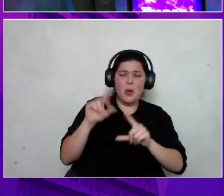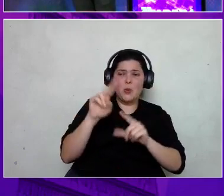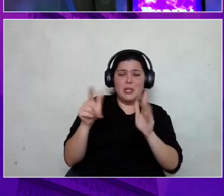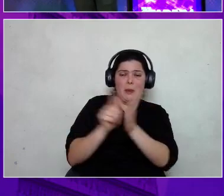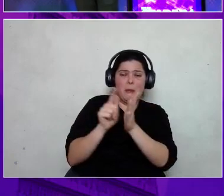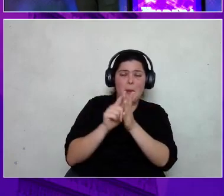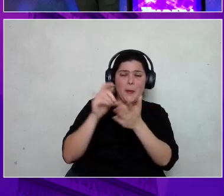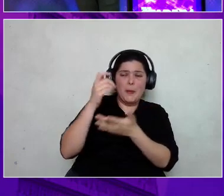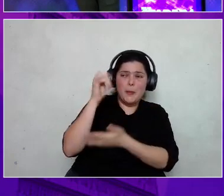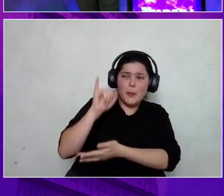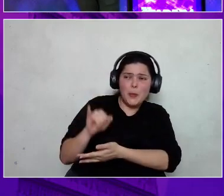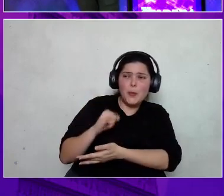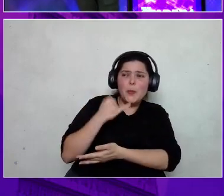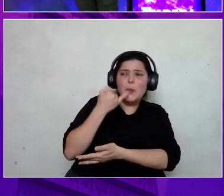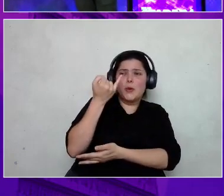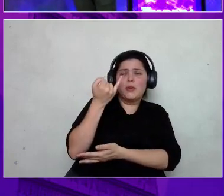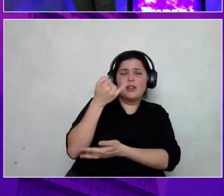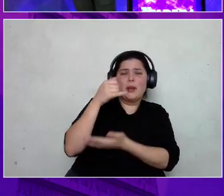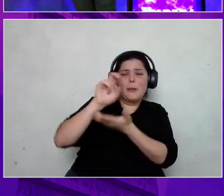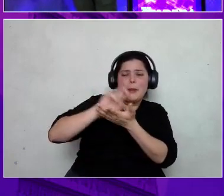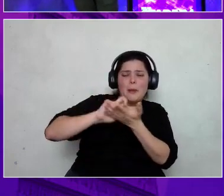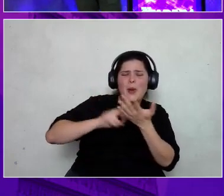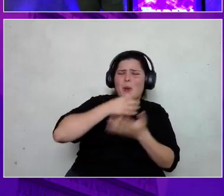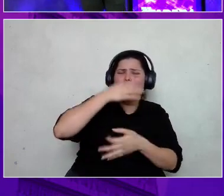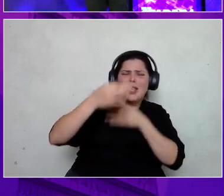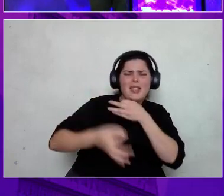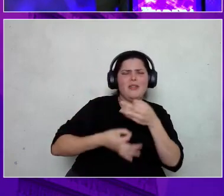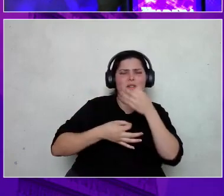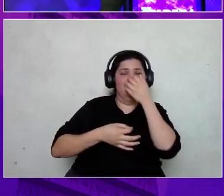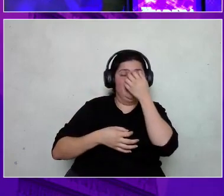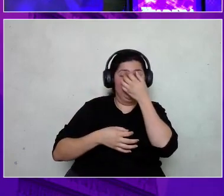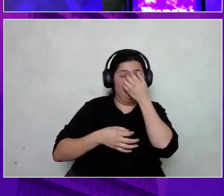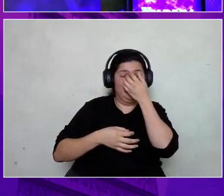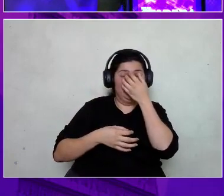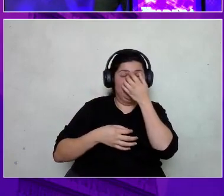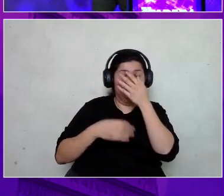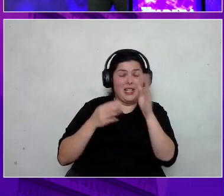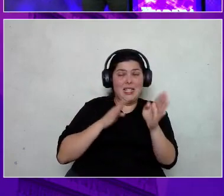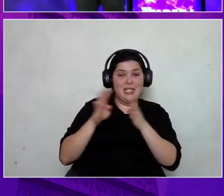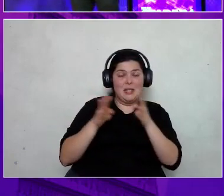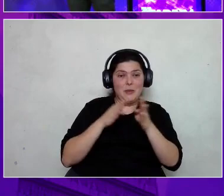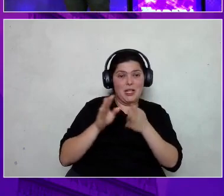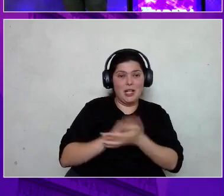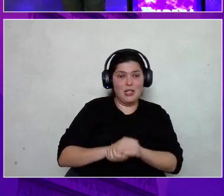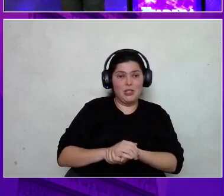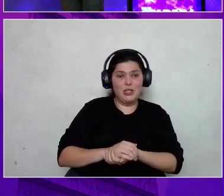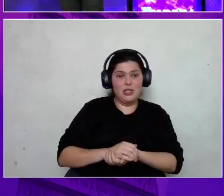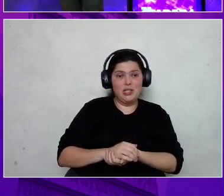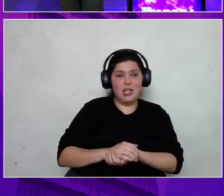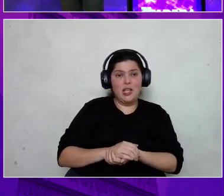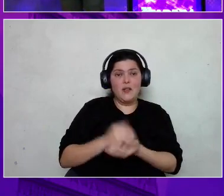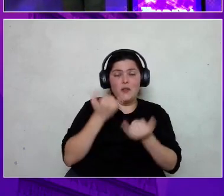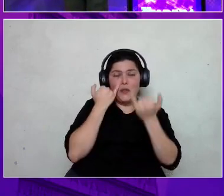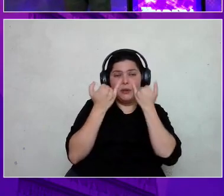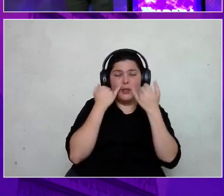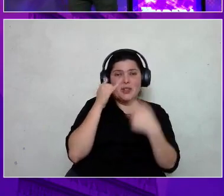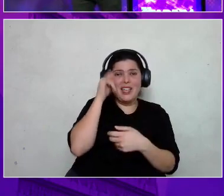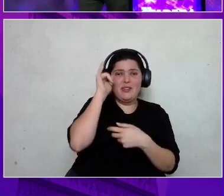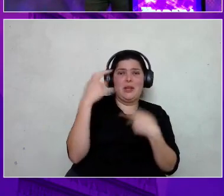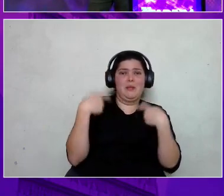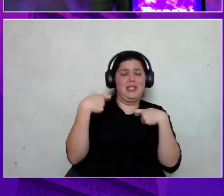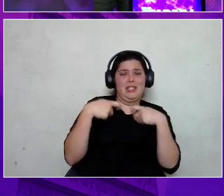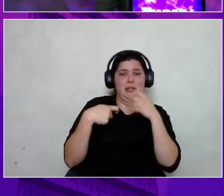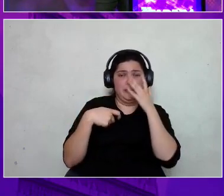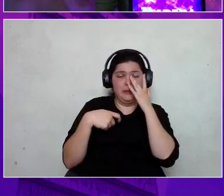impressão. Isso é horrível. De um ponto de vista de acessibilidade, é o tipo de informação que você tem que evitar. Então, olha só, já faço